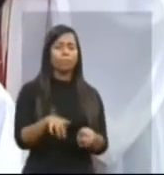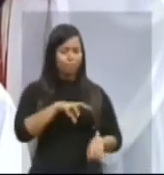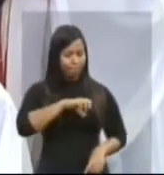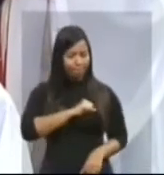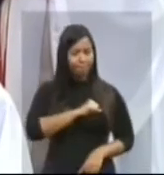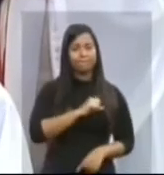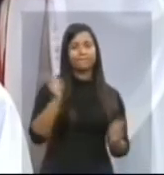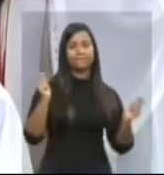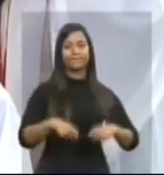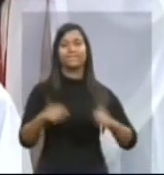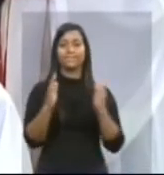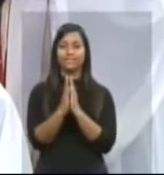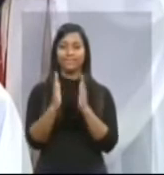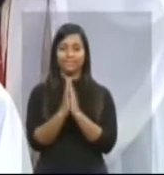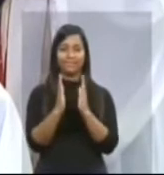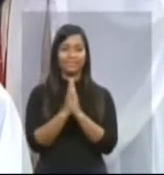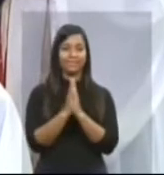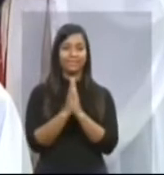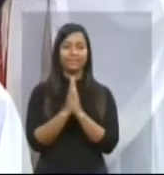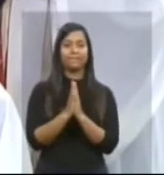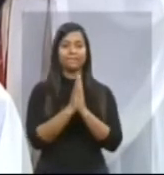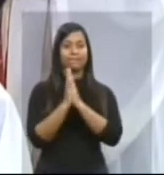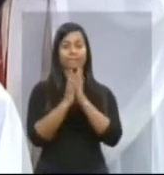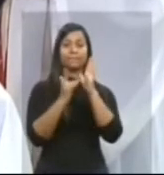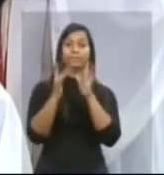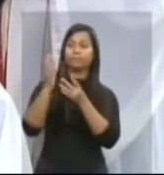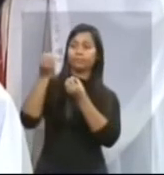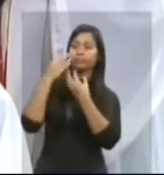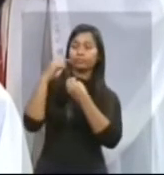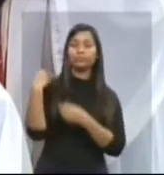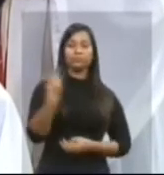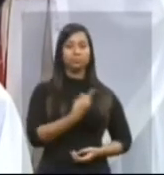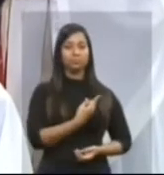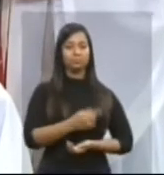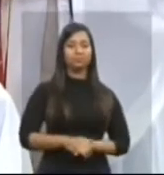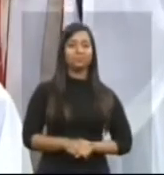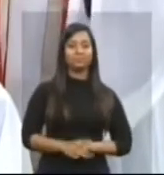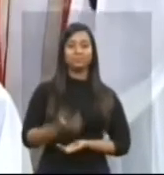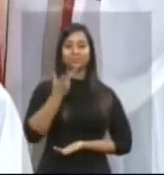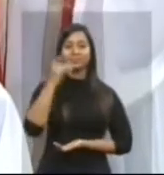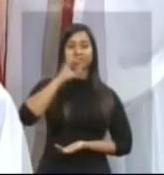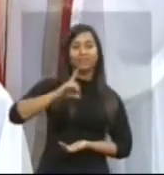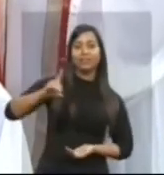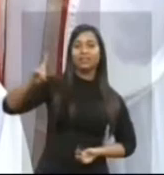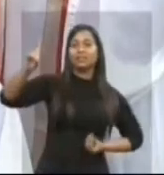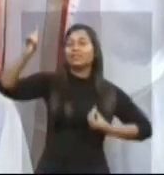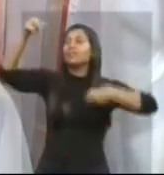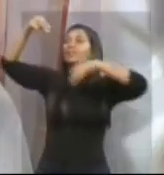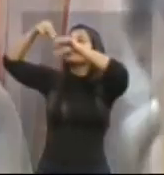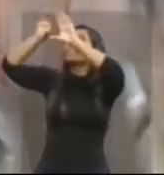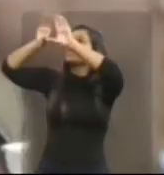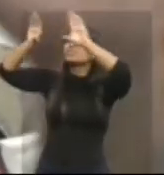amor, rezemos todos juntos a oração que o próprio Jesus nos ensinou.